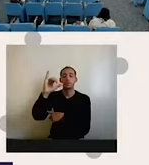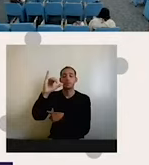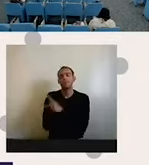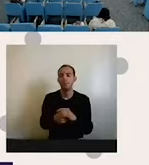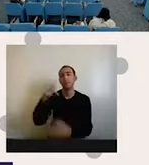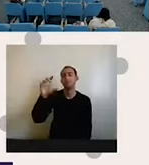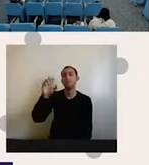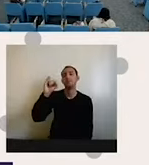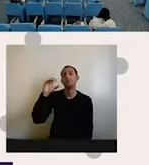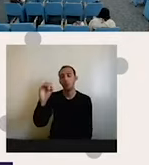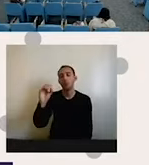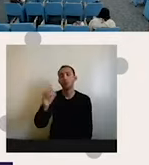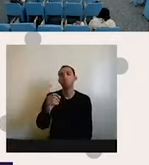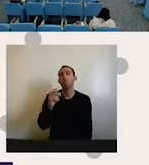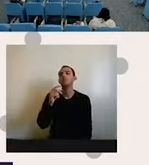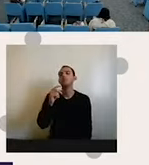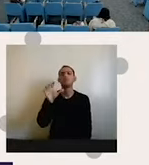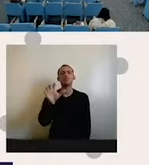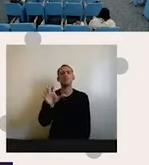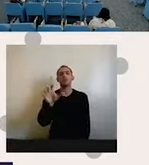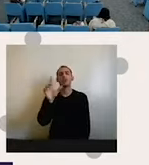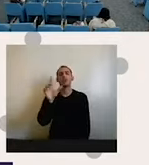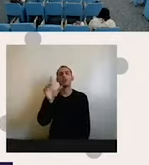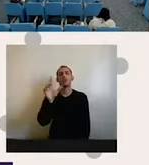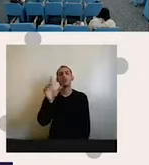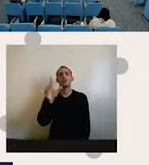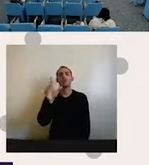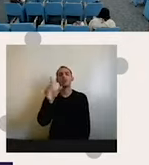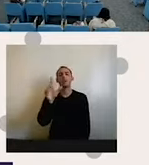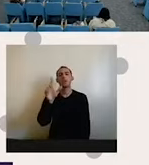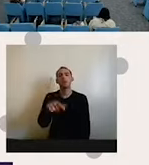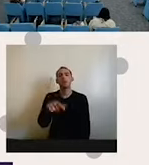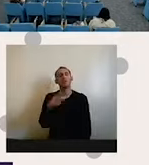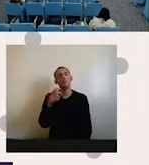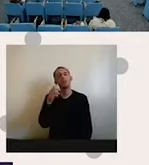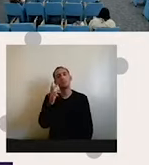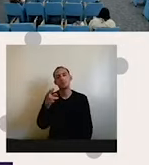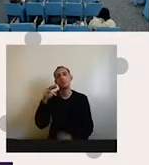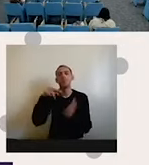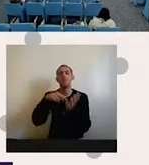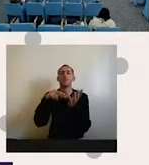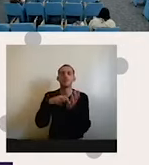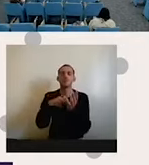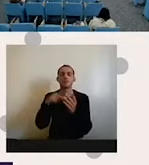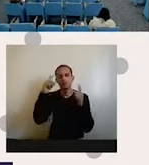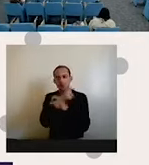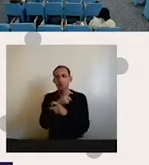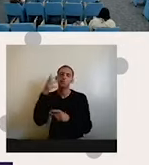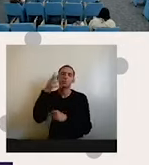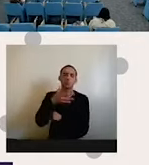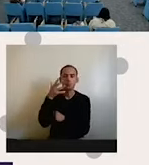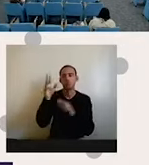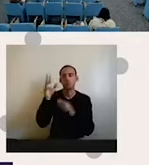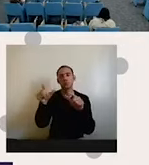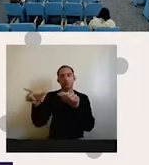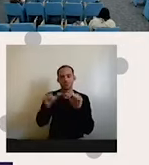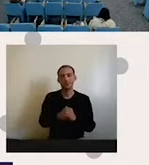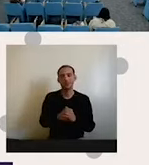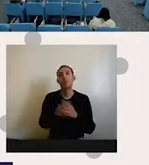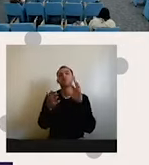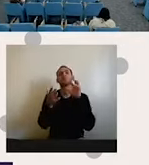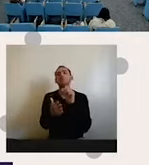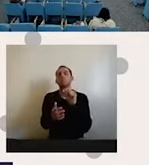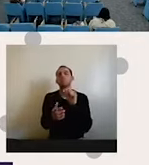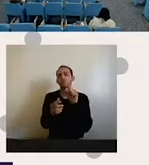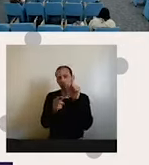ou mesmo os dados, porque se vier o dado eu consigo fazer análise, mas não chegam esses dados para a gente. Então, essa é outra barreira para